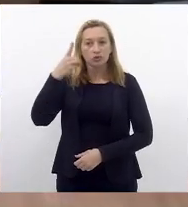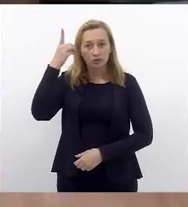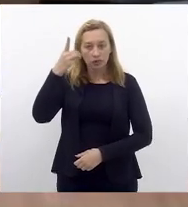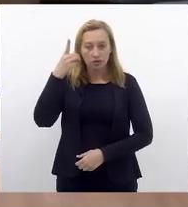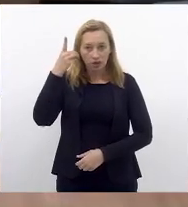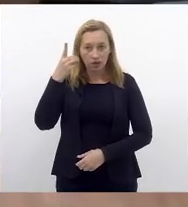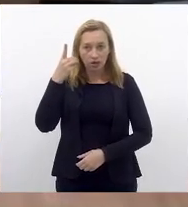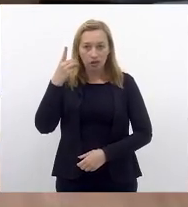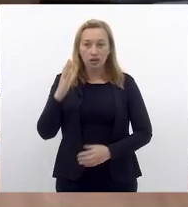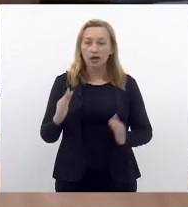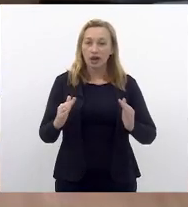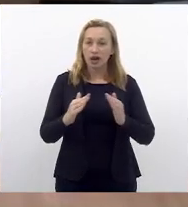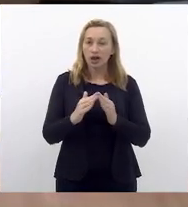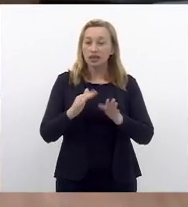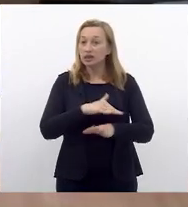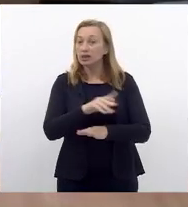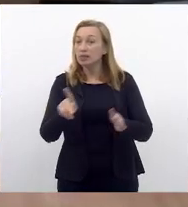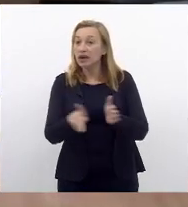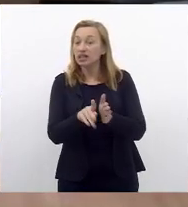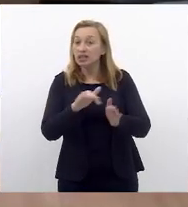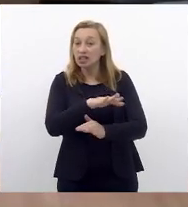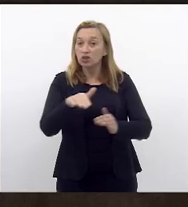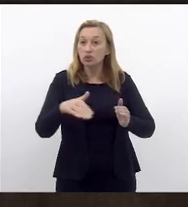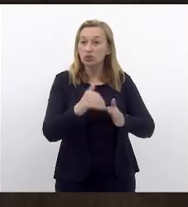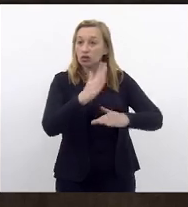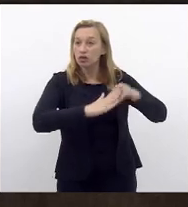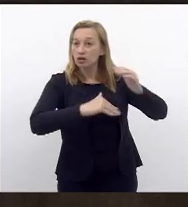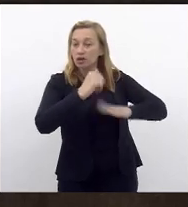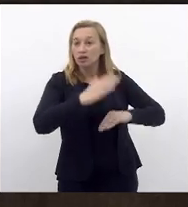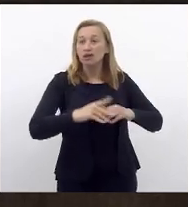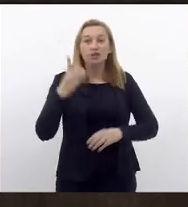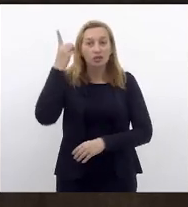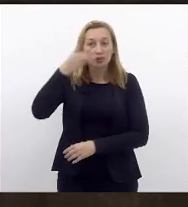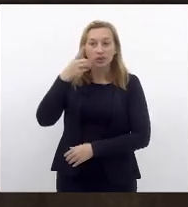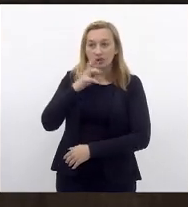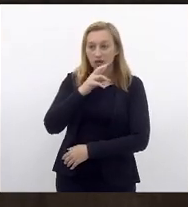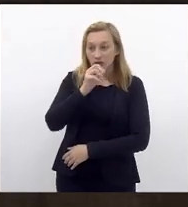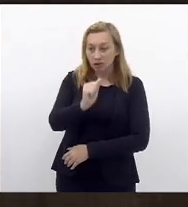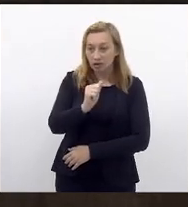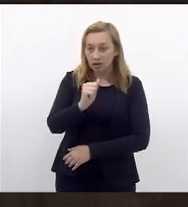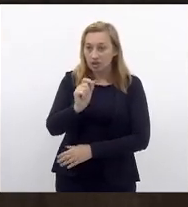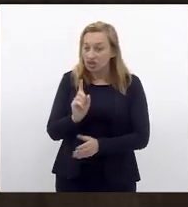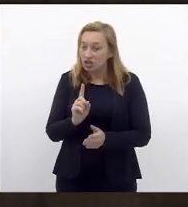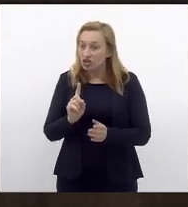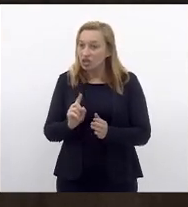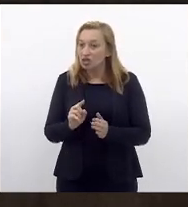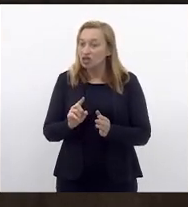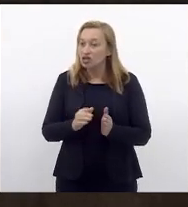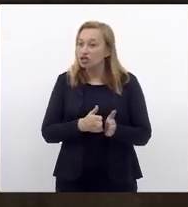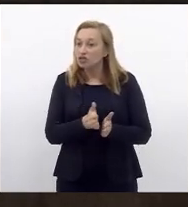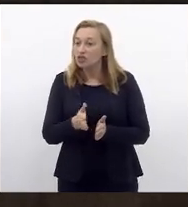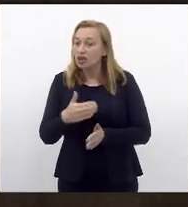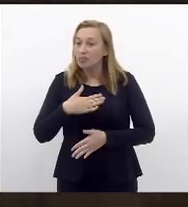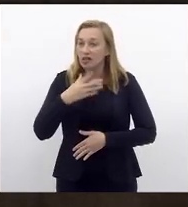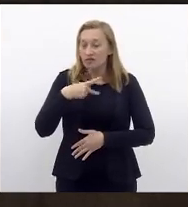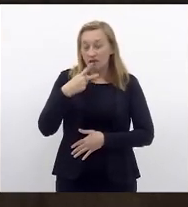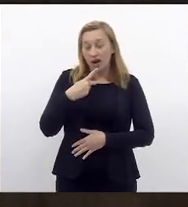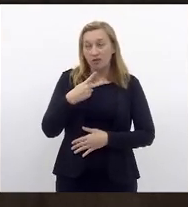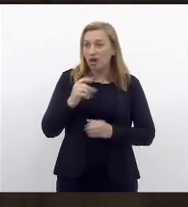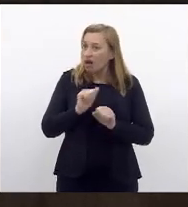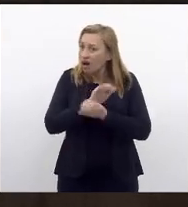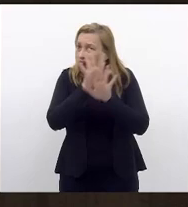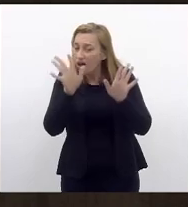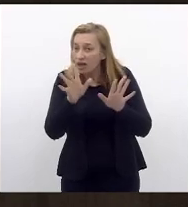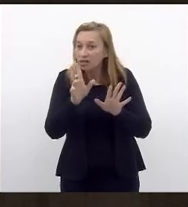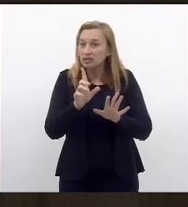casa de todas as profissões. Como eu vi o deputado Rodrigo Amorim meio que desvirtuando a minha fala, deixar claro que não existe absolutamente